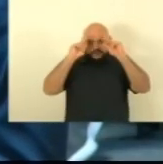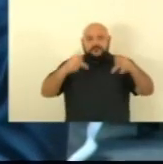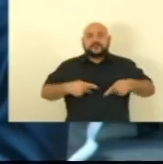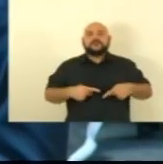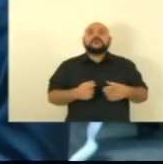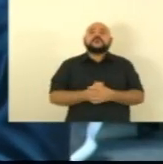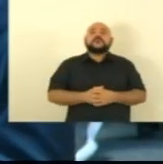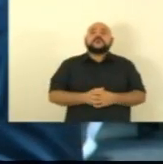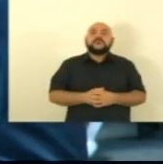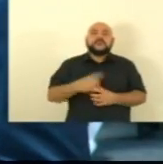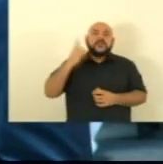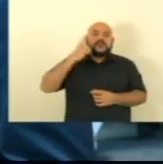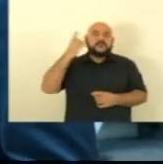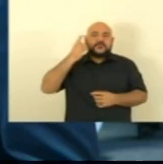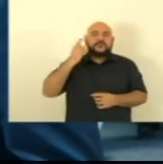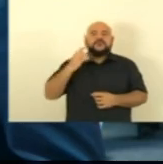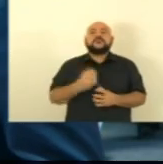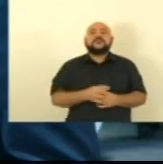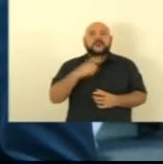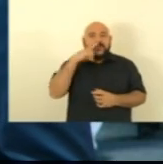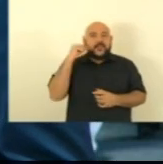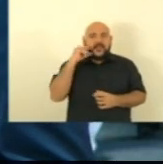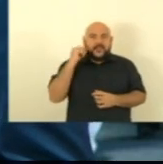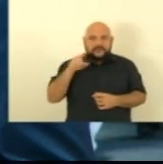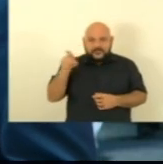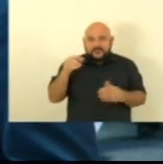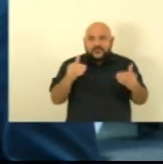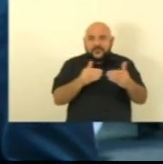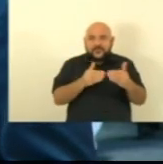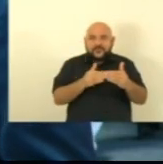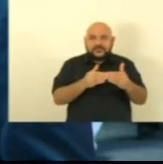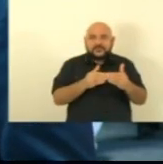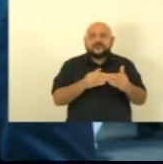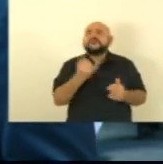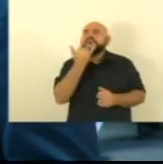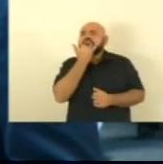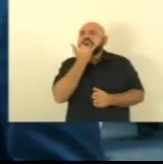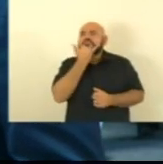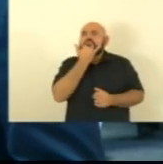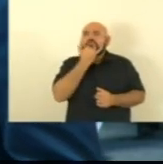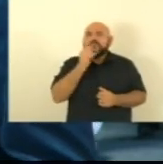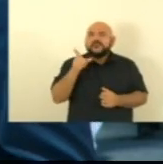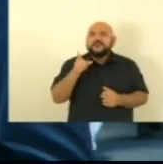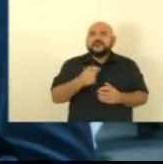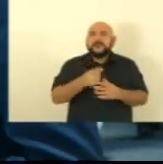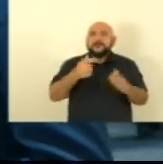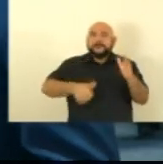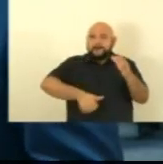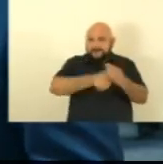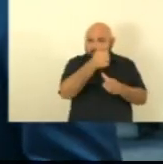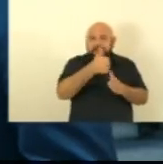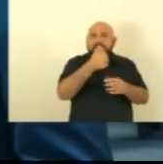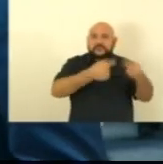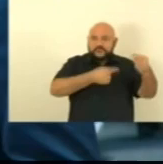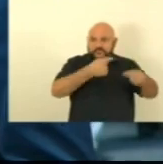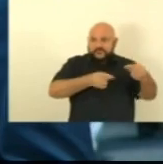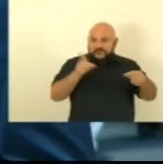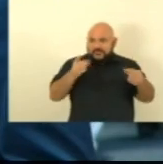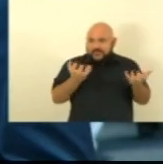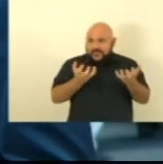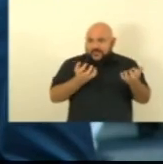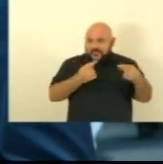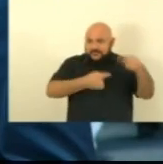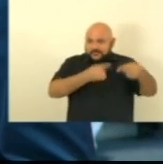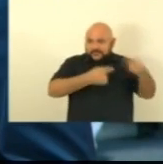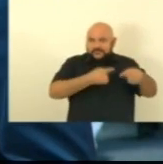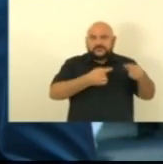Deputada Camila Valadão, como vota? Não, desculpa, Camila, vou colocar a matéria primeiro em discussão. Gostaria de discutir a matéria?